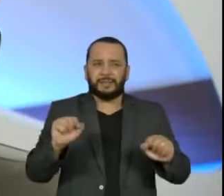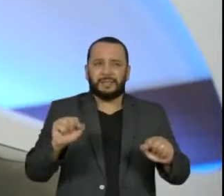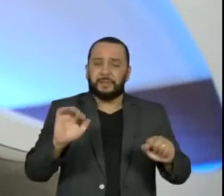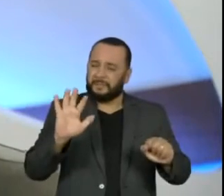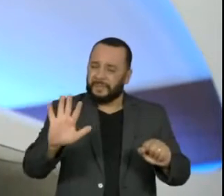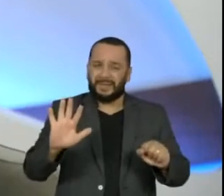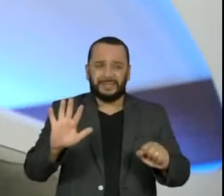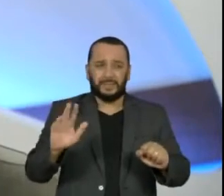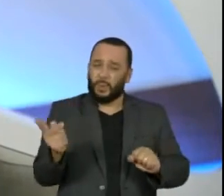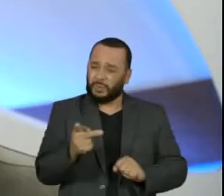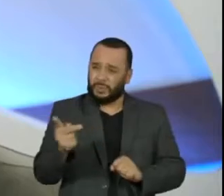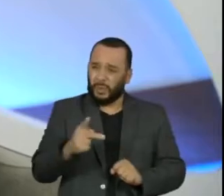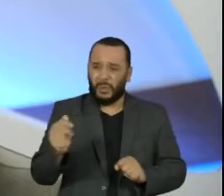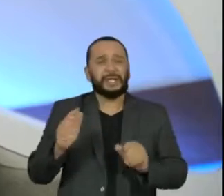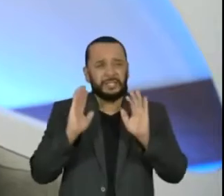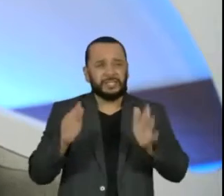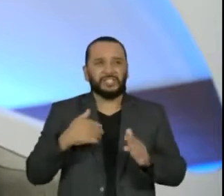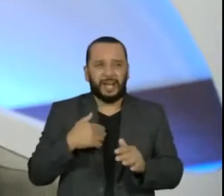E eu disse,